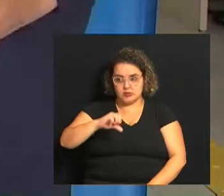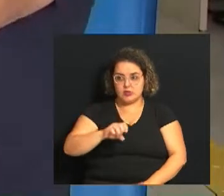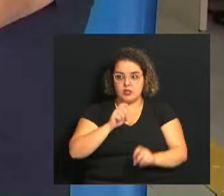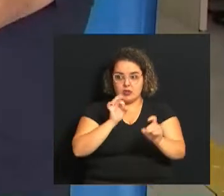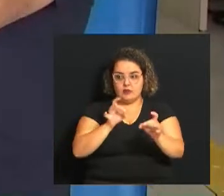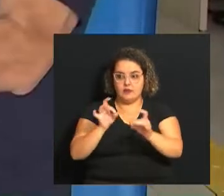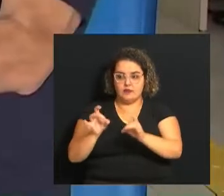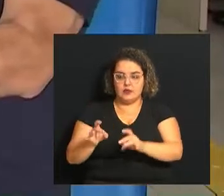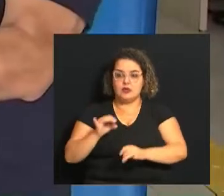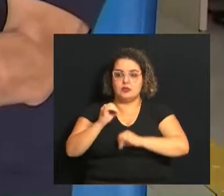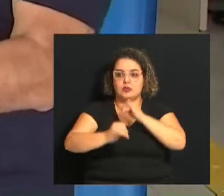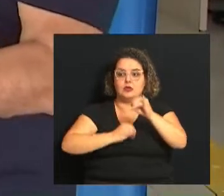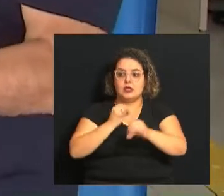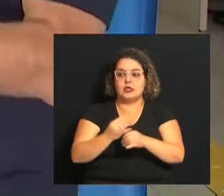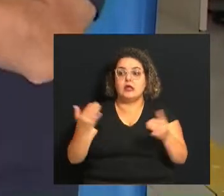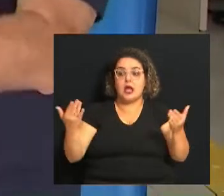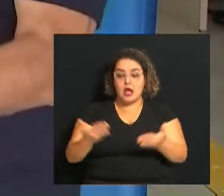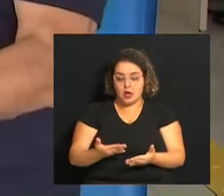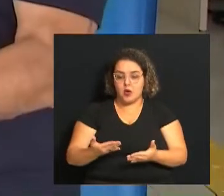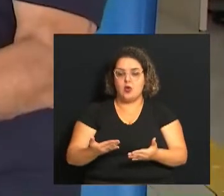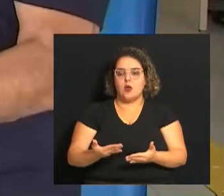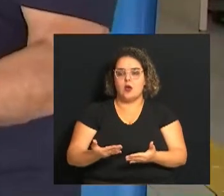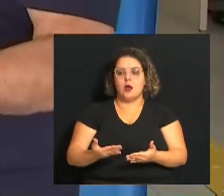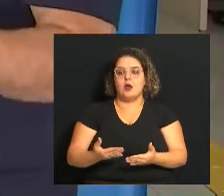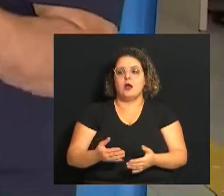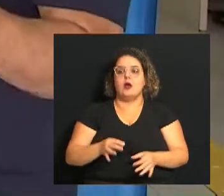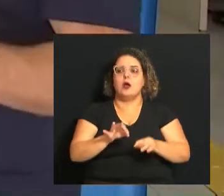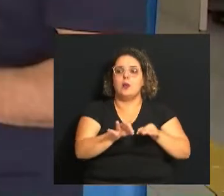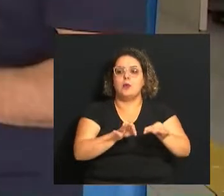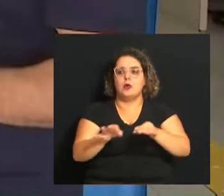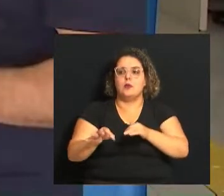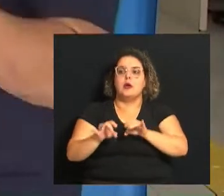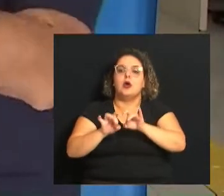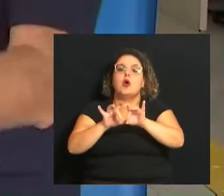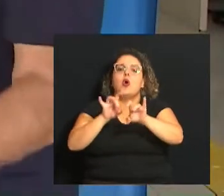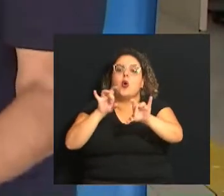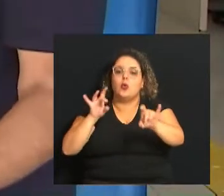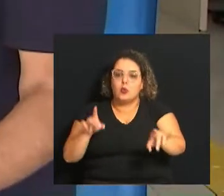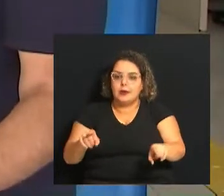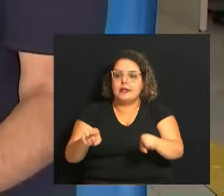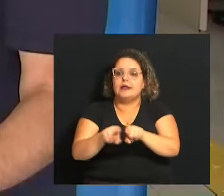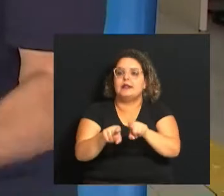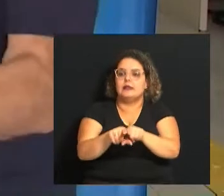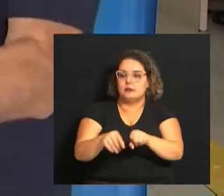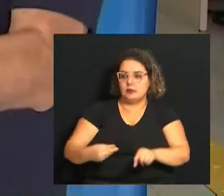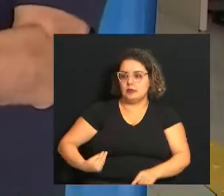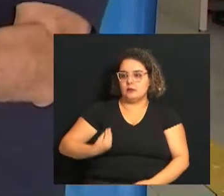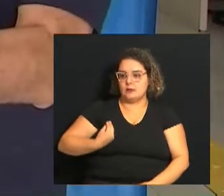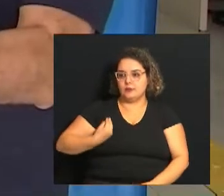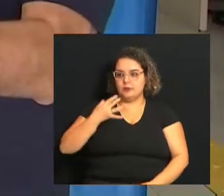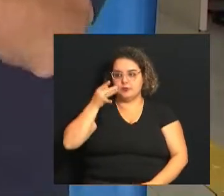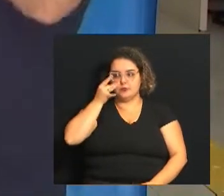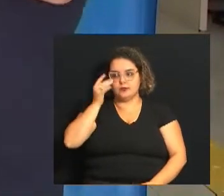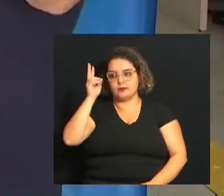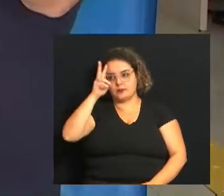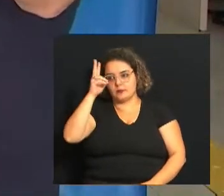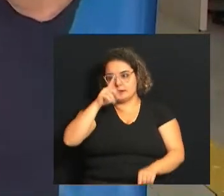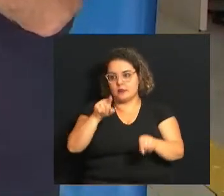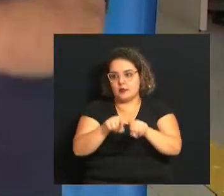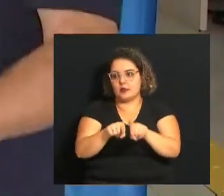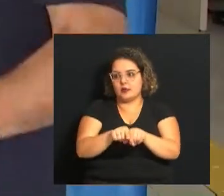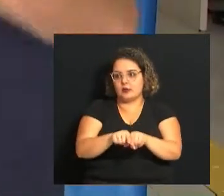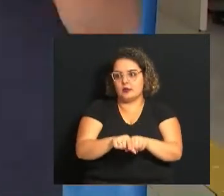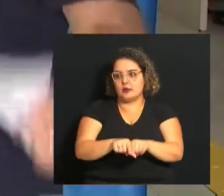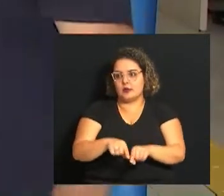mesmo. A programação é online e também presencial. Lembrando também do nosso